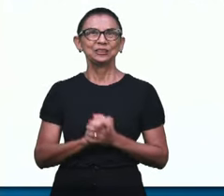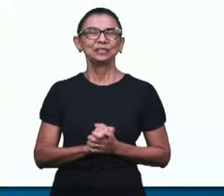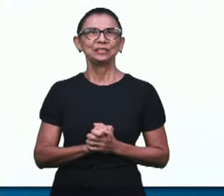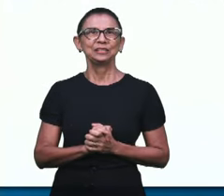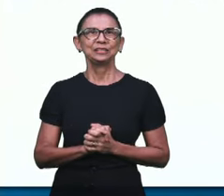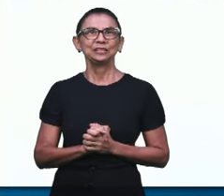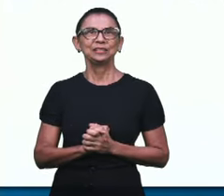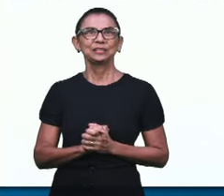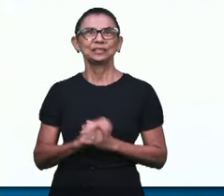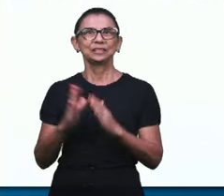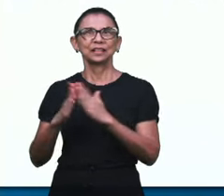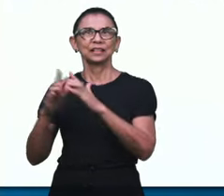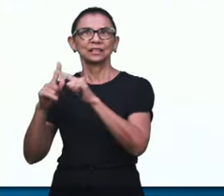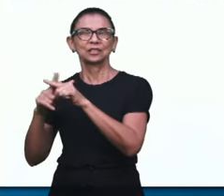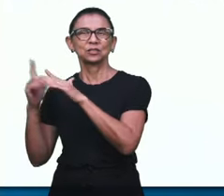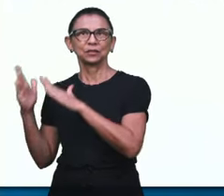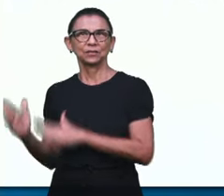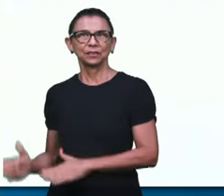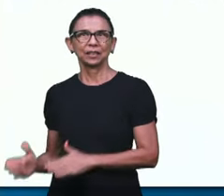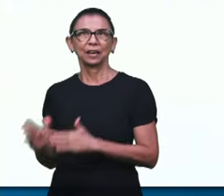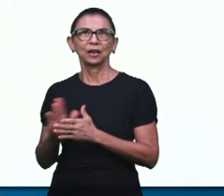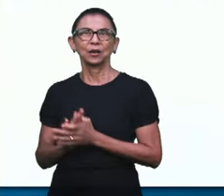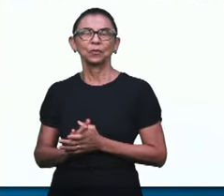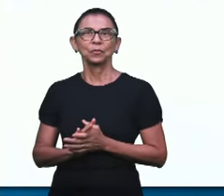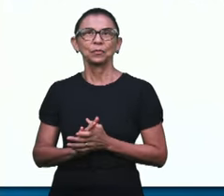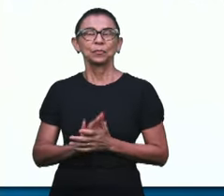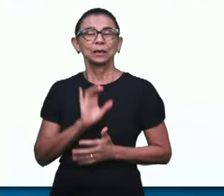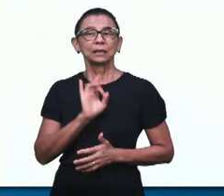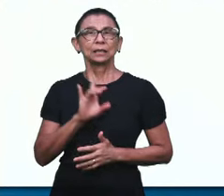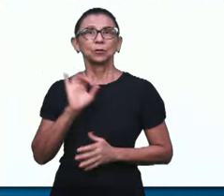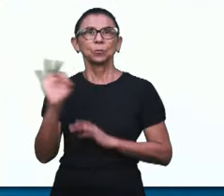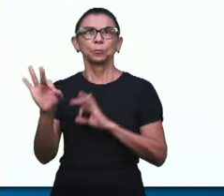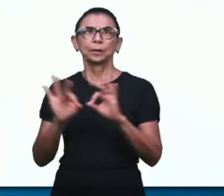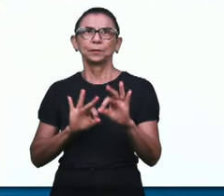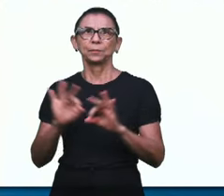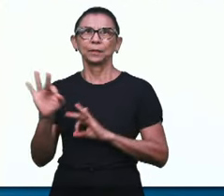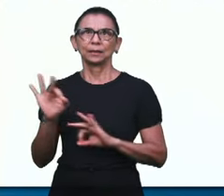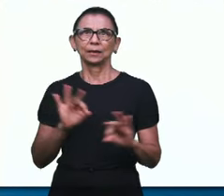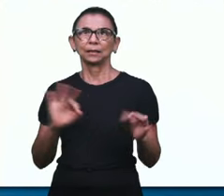estar preparado para o arrebatamento. E aqui você vai citar